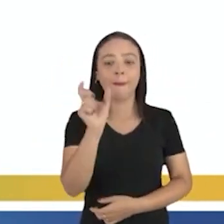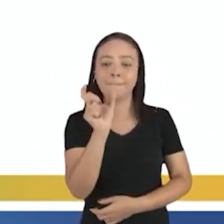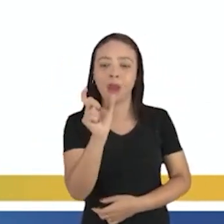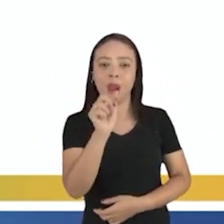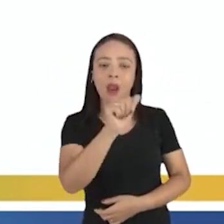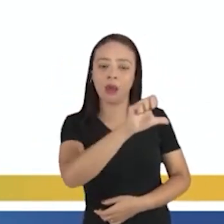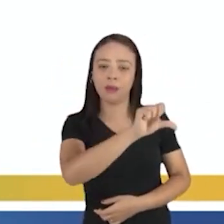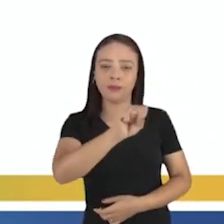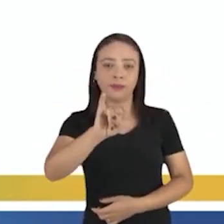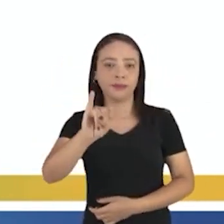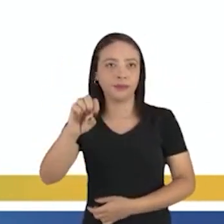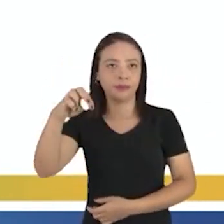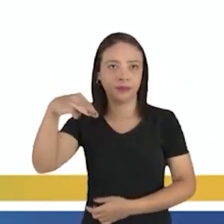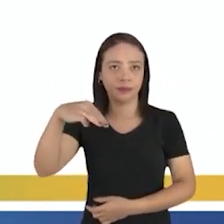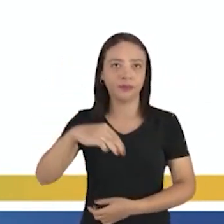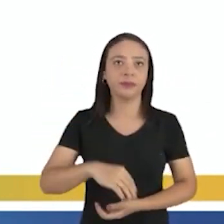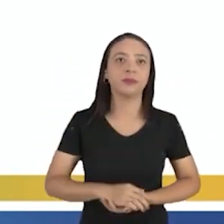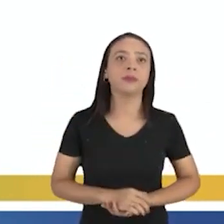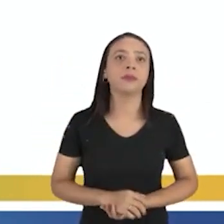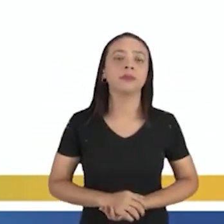Isso remete a